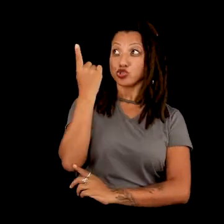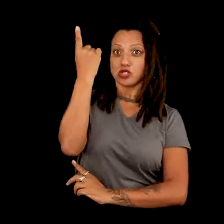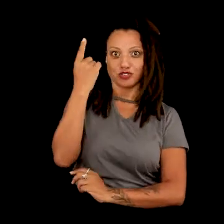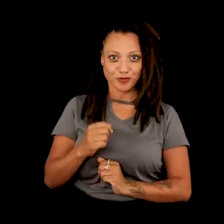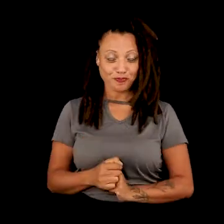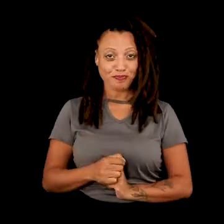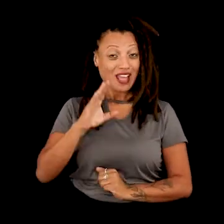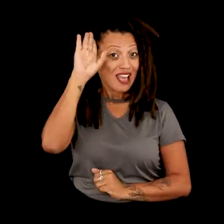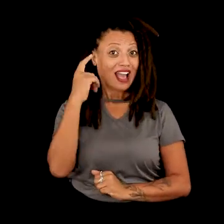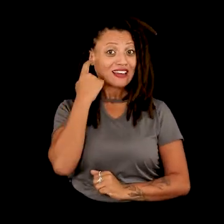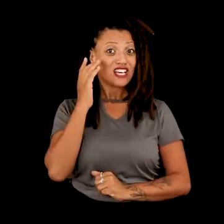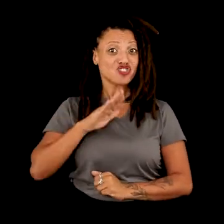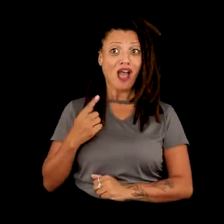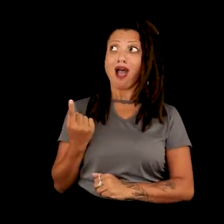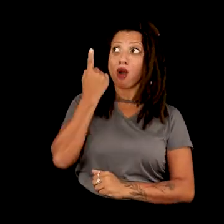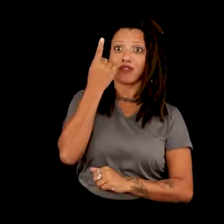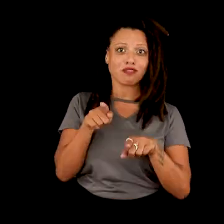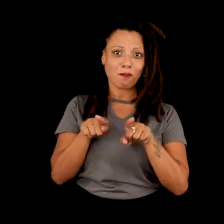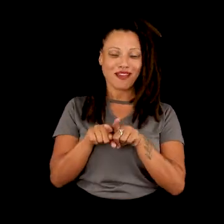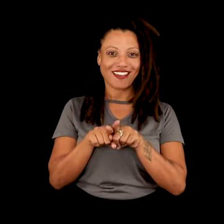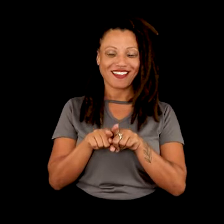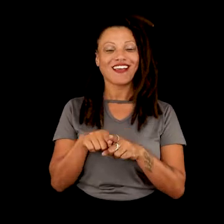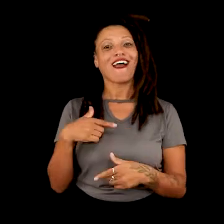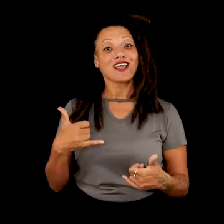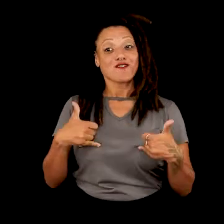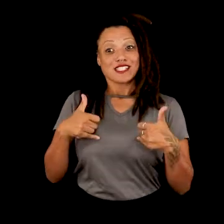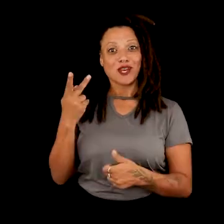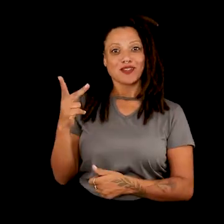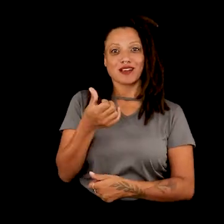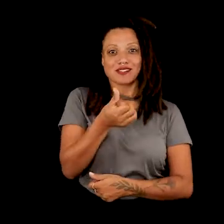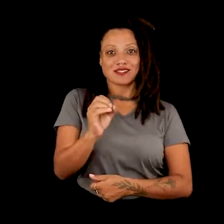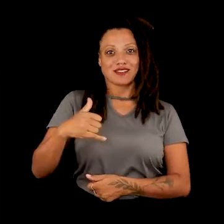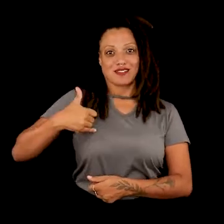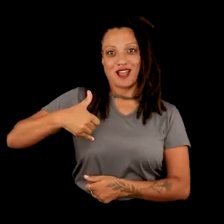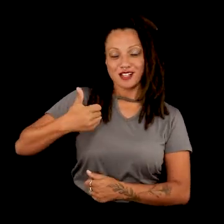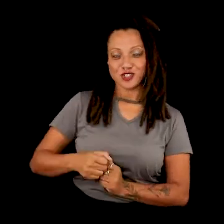né? E aí, no aniversário dela de 60 anos,